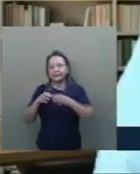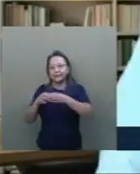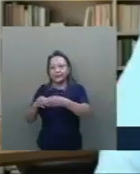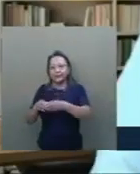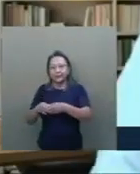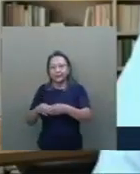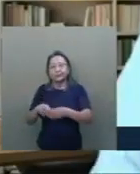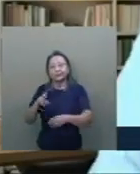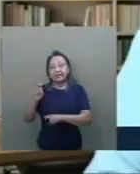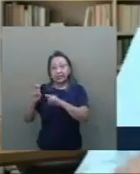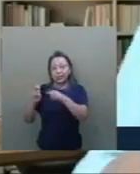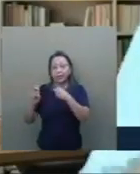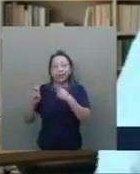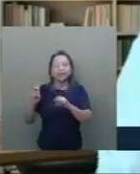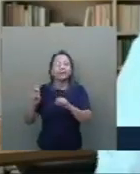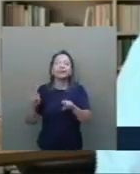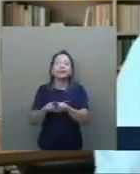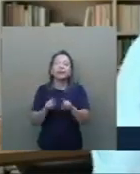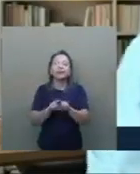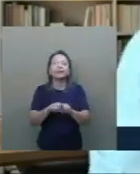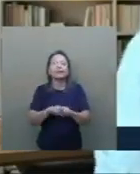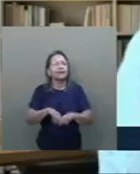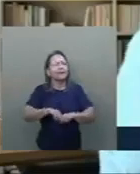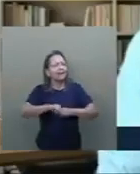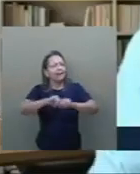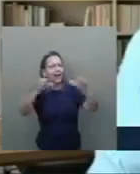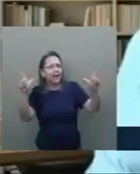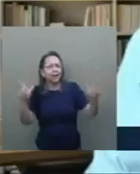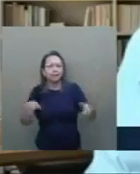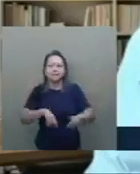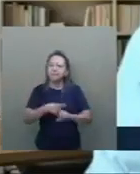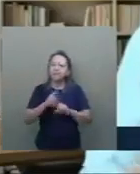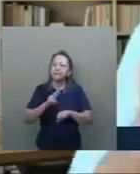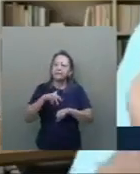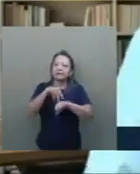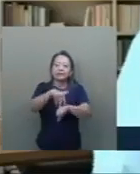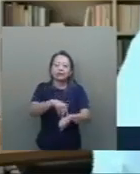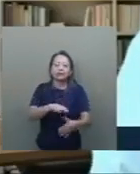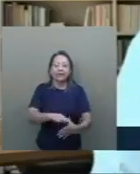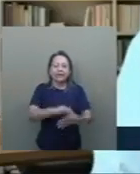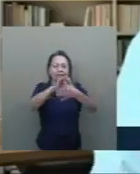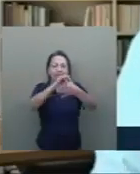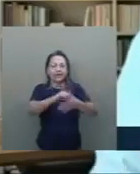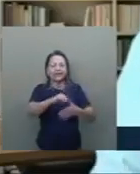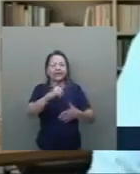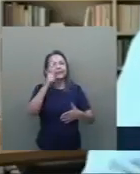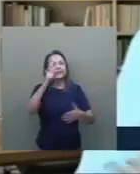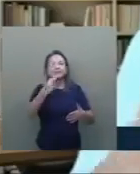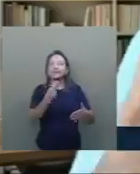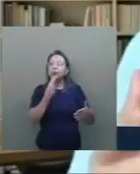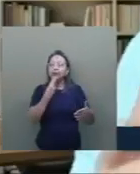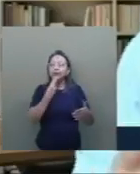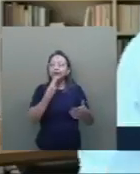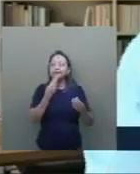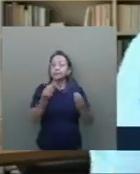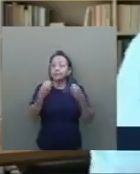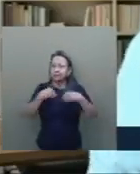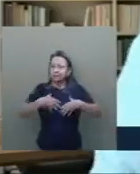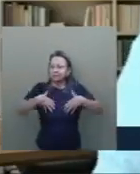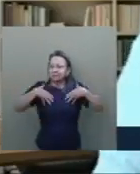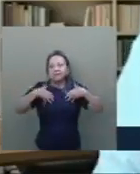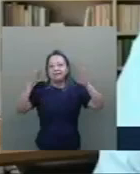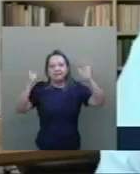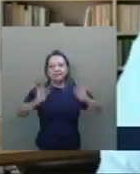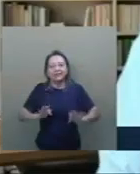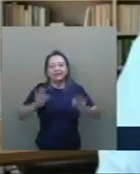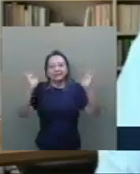melhores colocados. E claro que a manifestação da líder Simone Tebet nos deixou muito feliz, né?